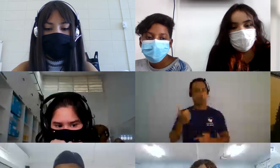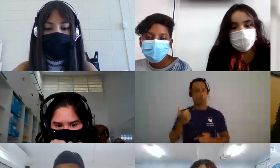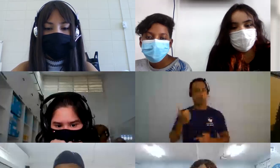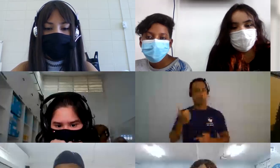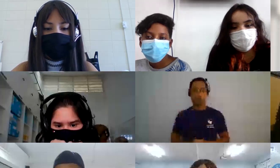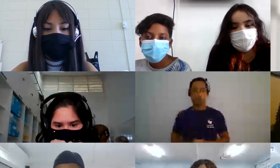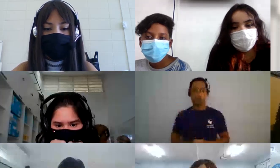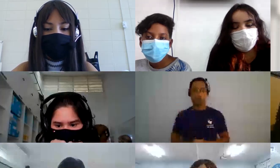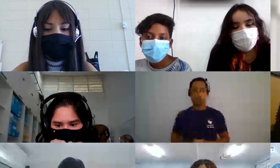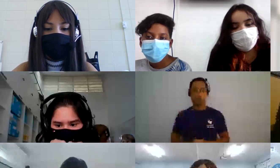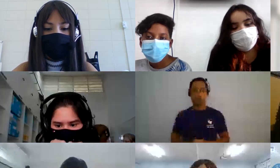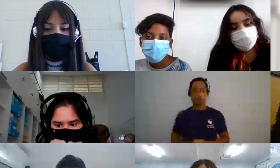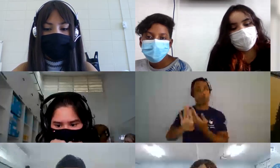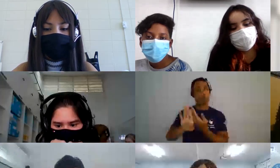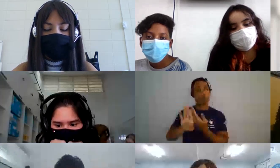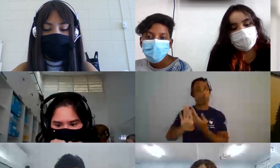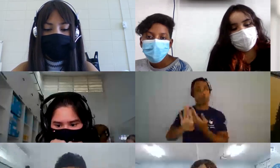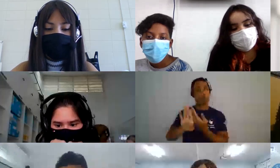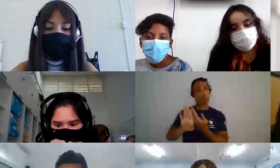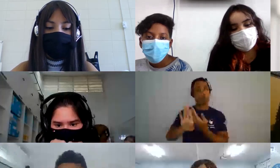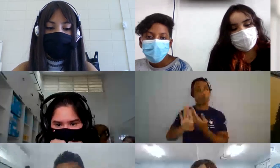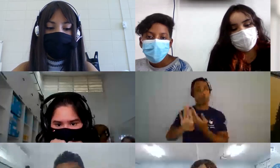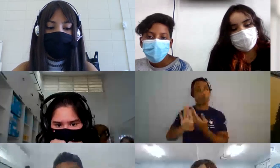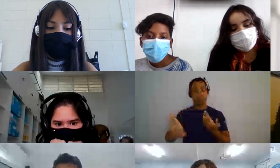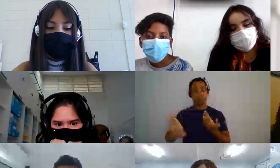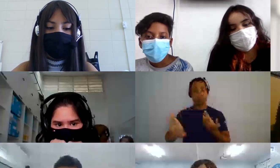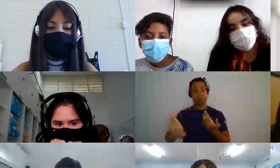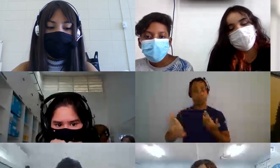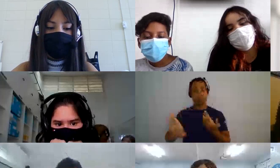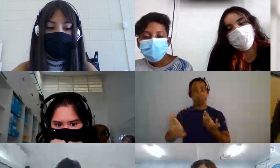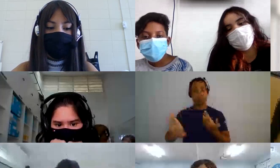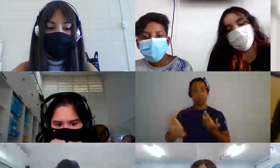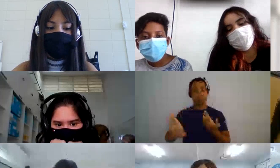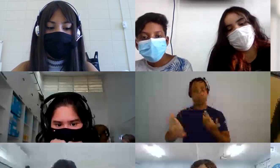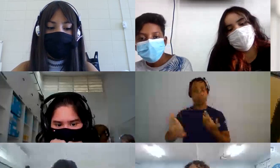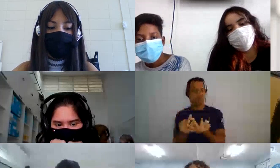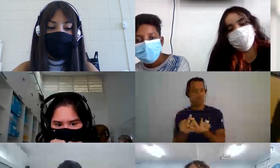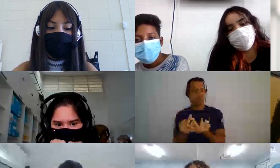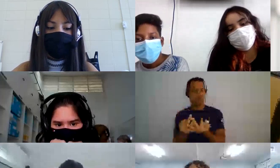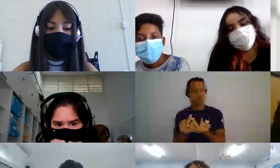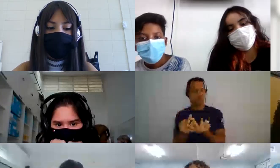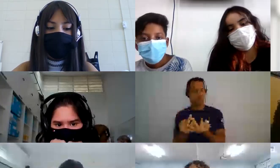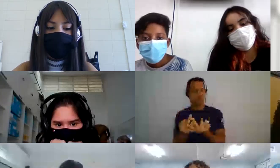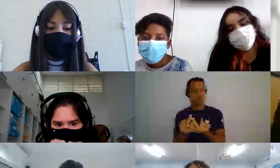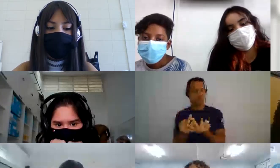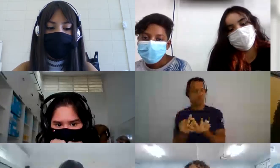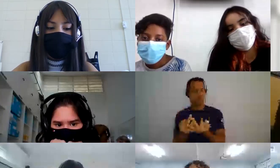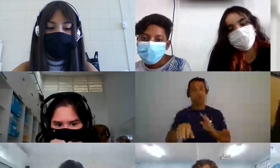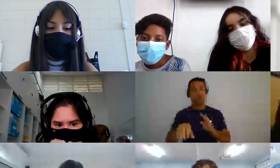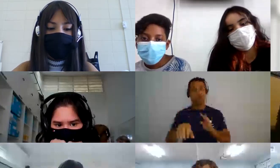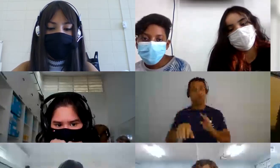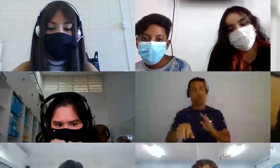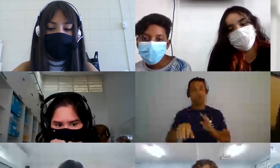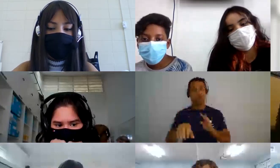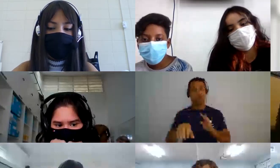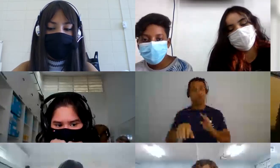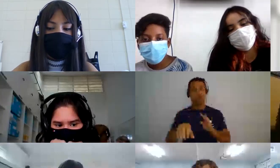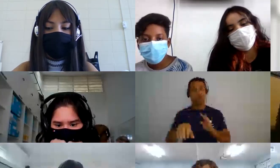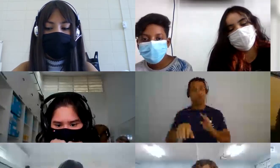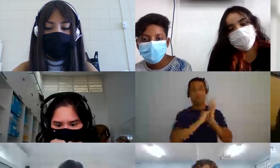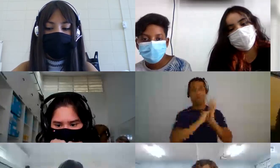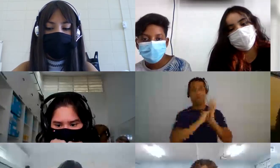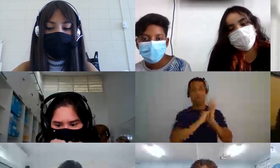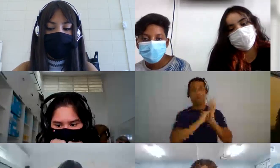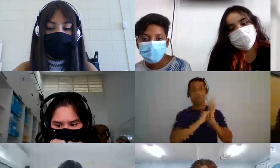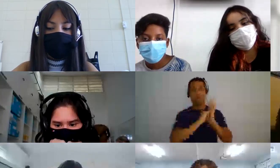certo afastamento da sua família, você está buscando uma identidade, essa é uma outra coisa legal para falar para